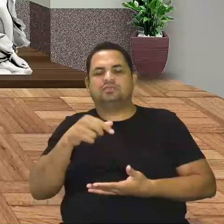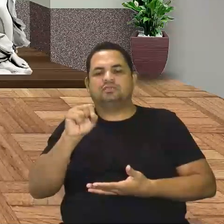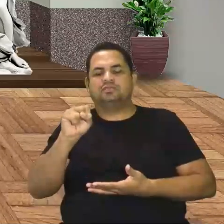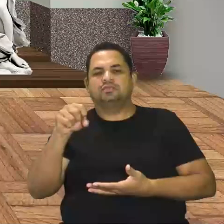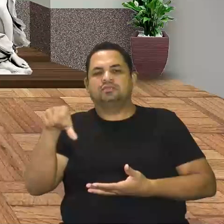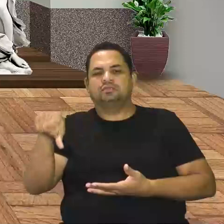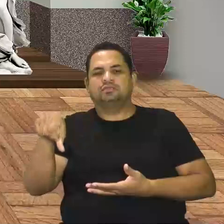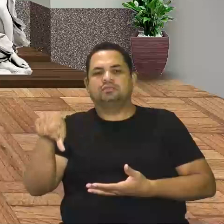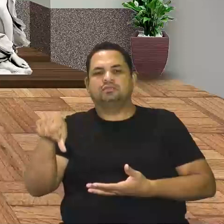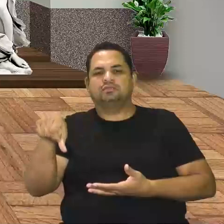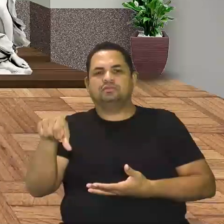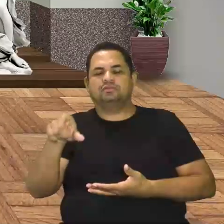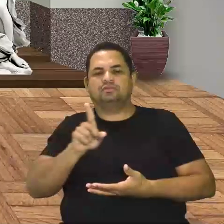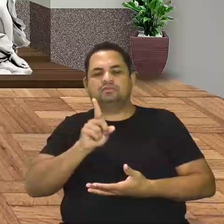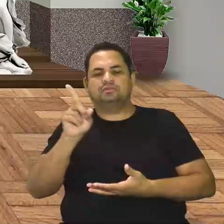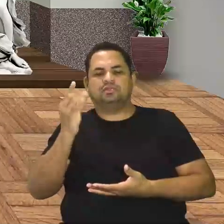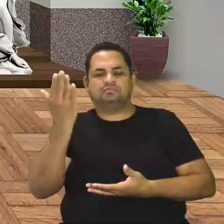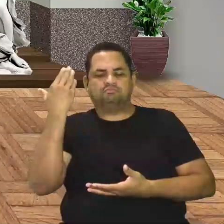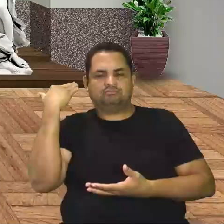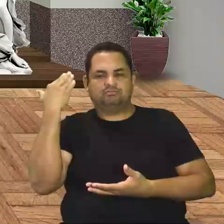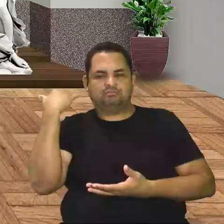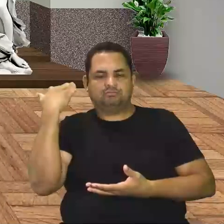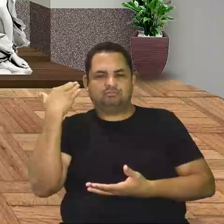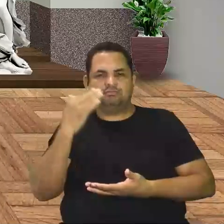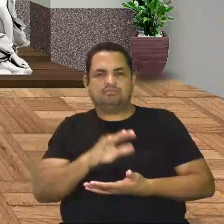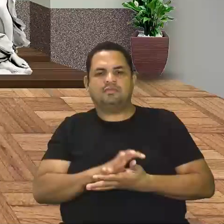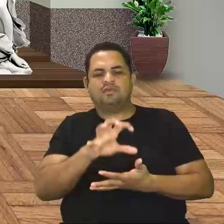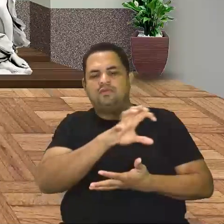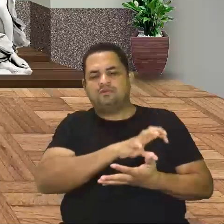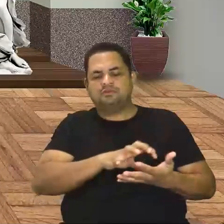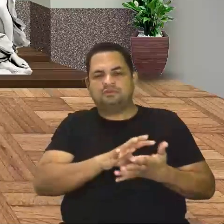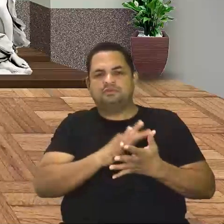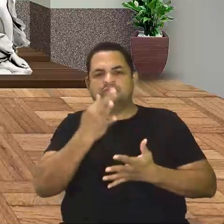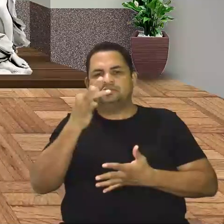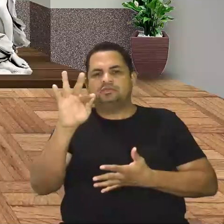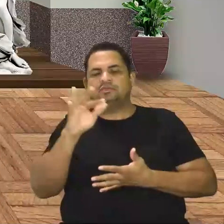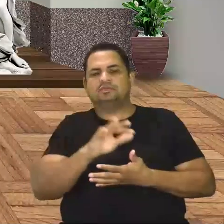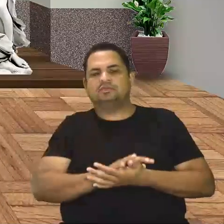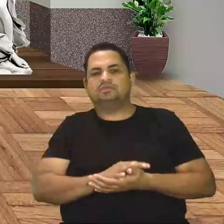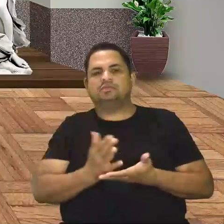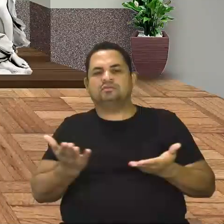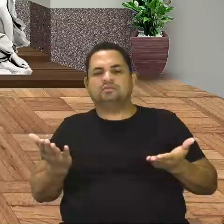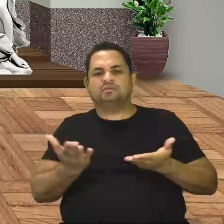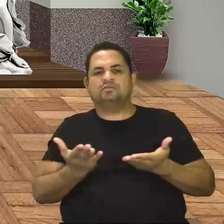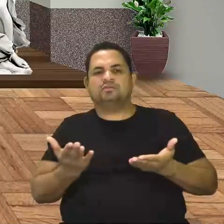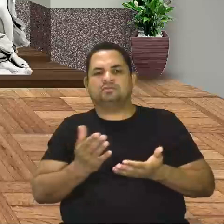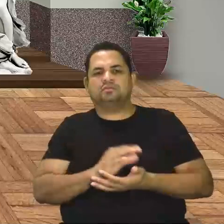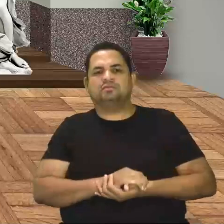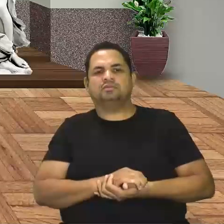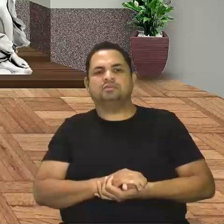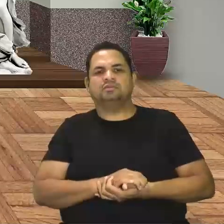1789. Lá atrás, Revolução Francesa. E agora,